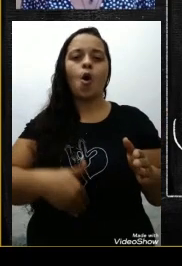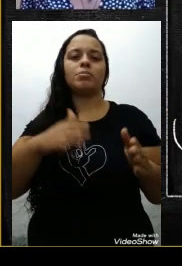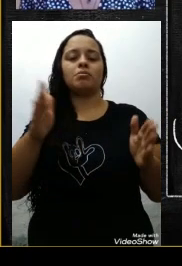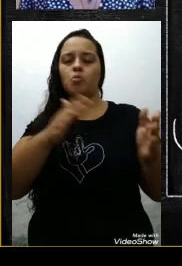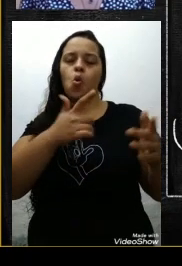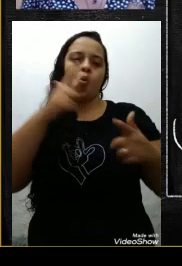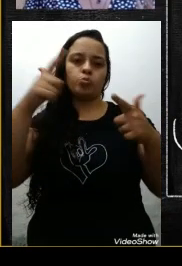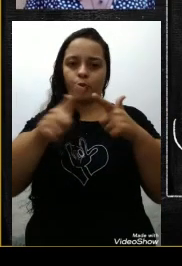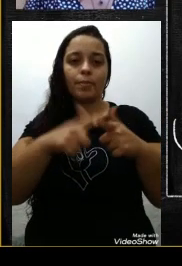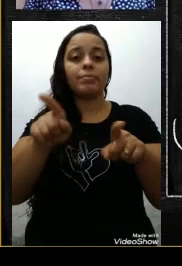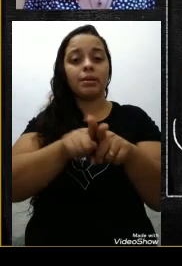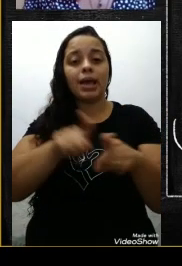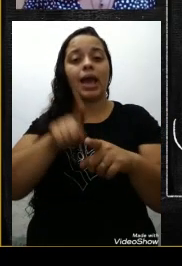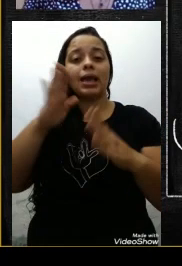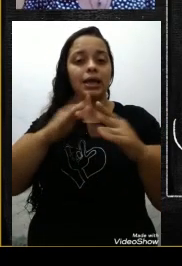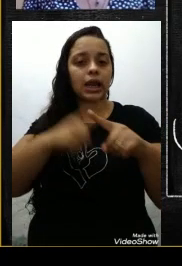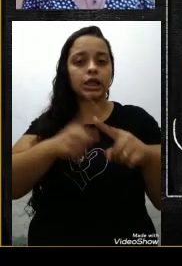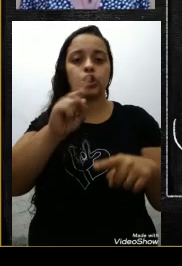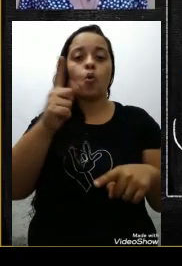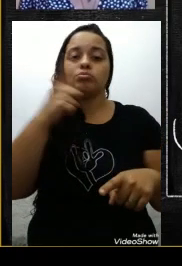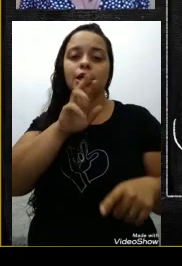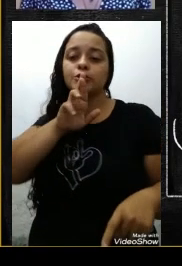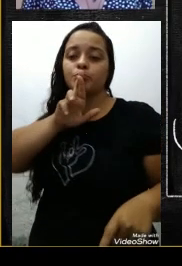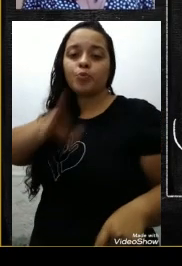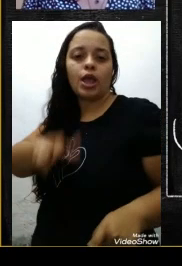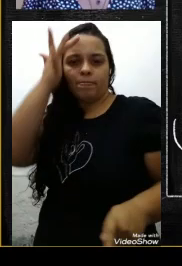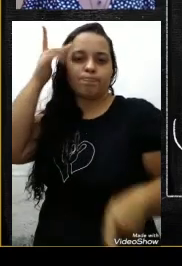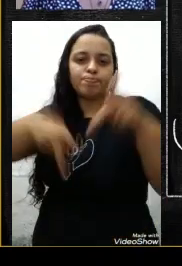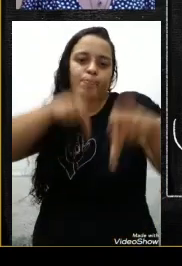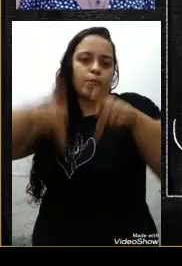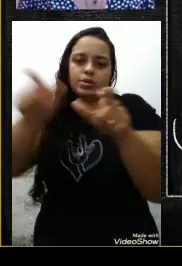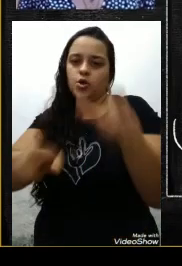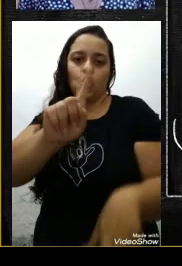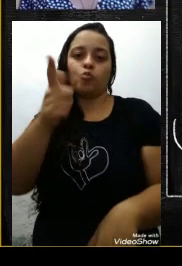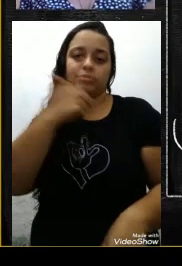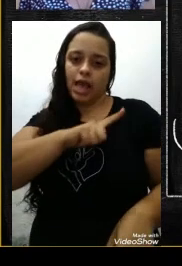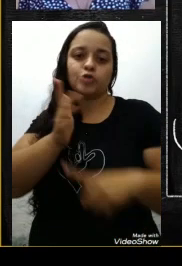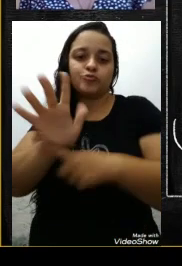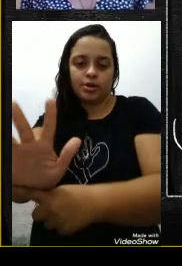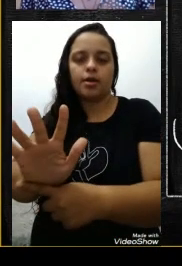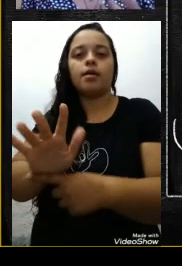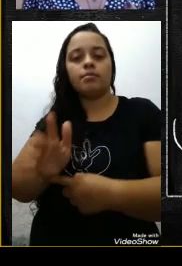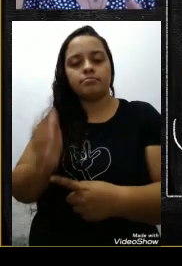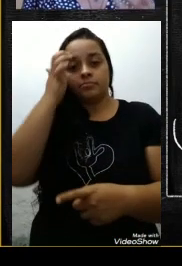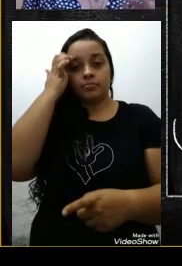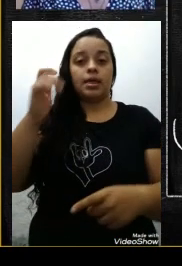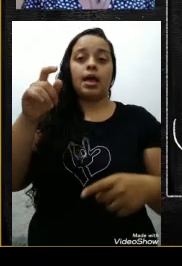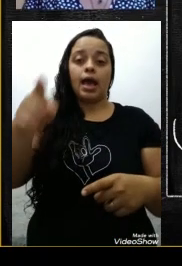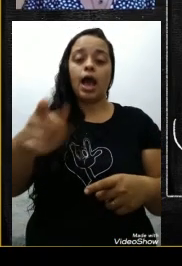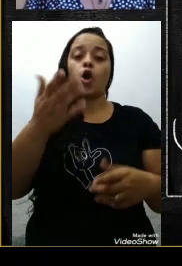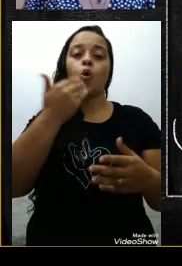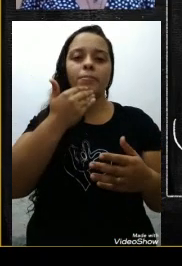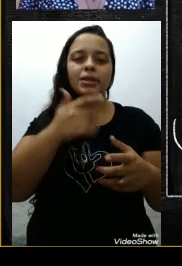adversidades, a igreja não consegue dar a resposta que a população precisava. O abastecimento vai